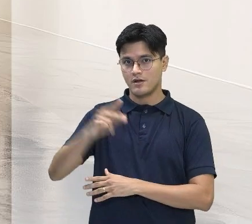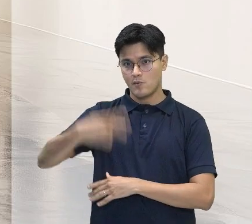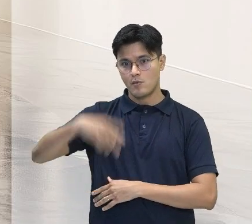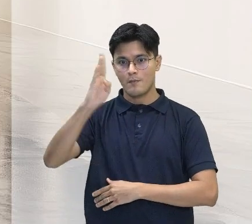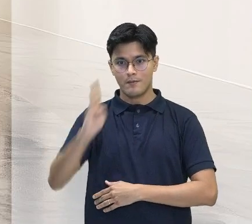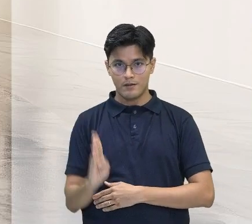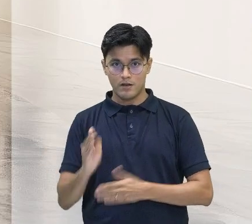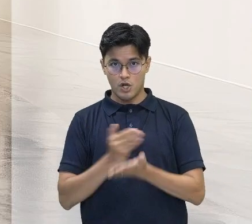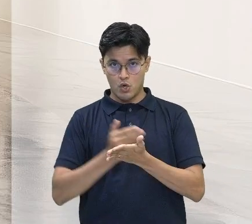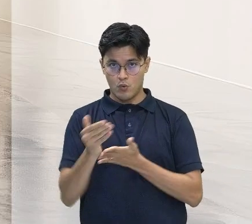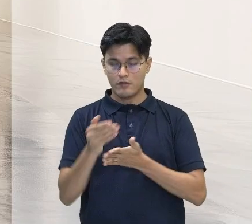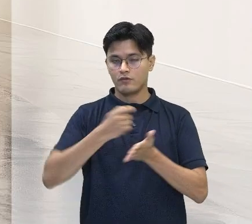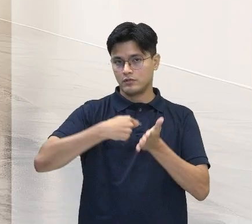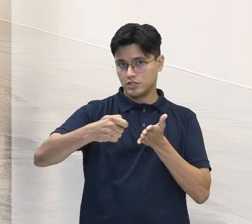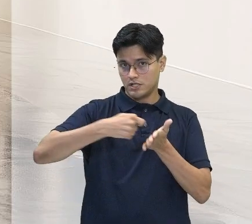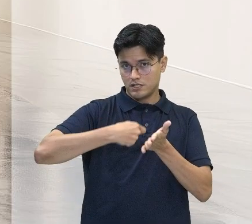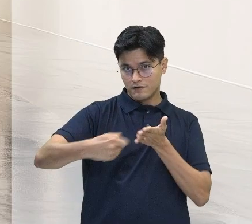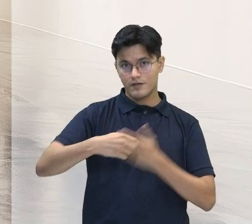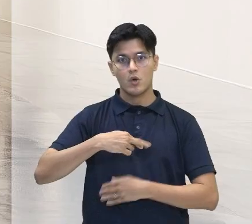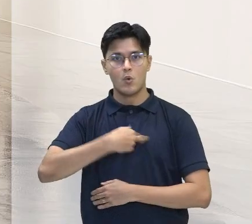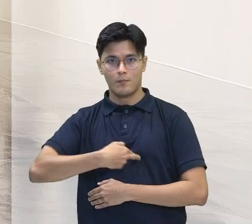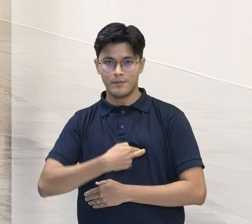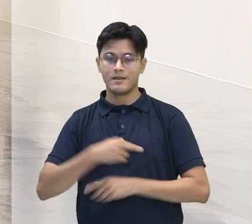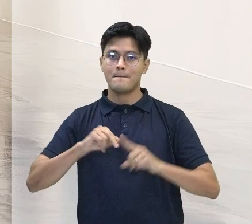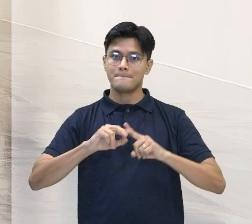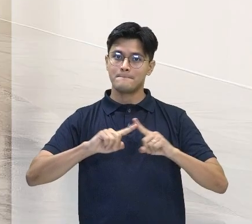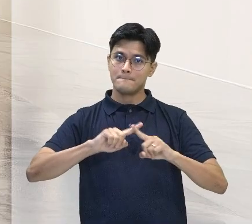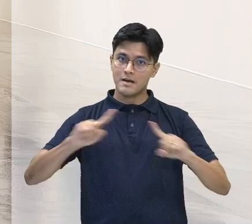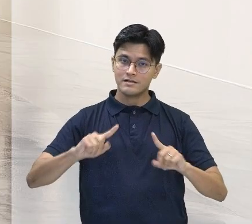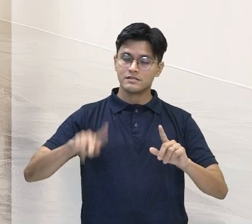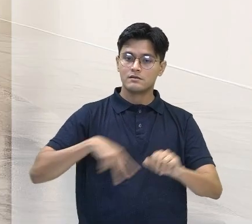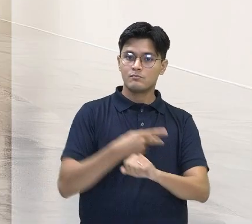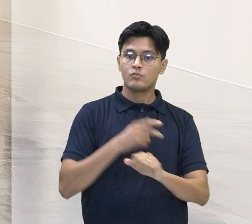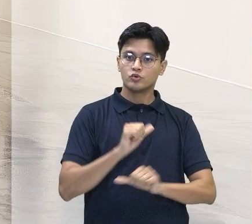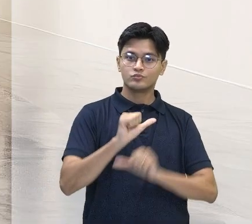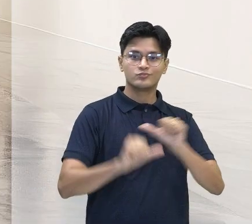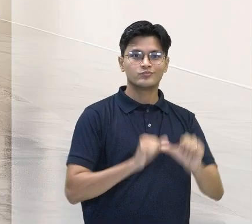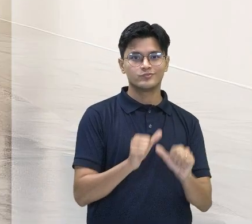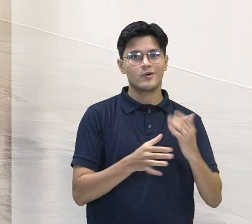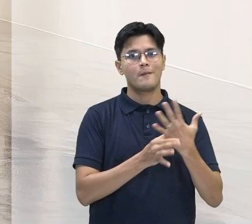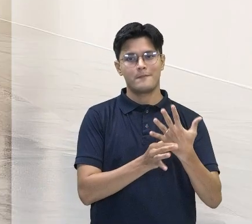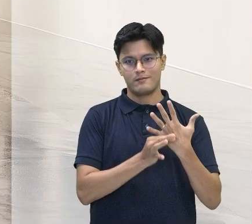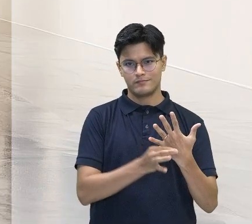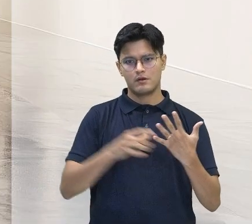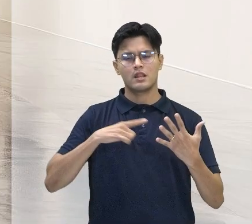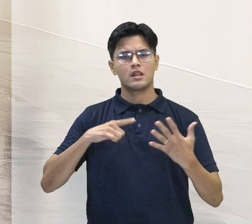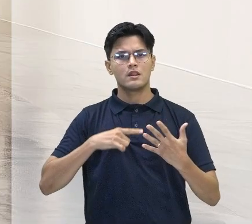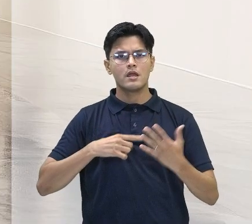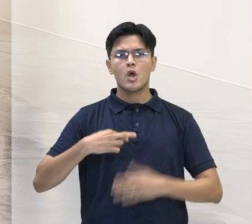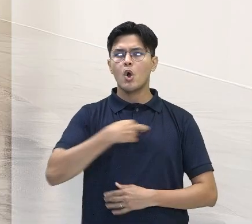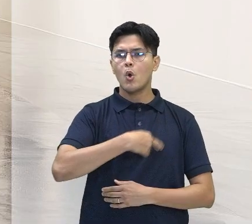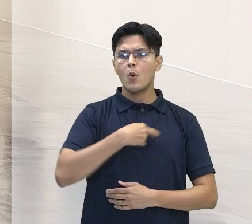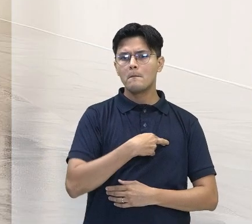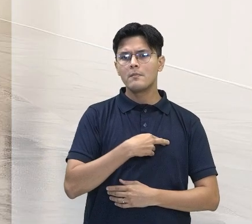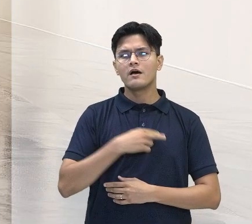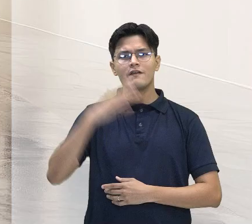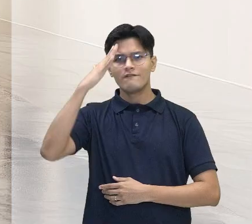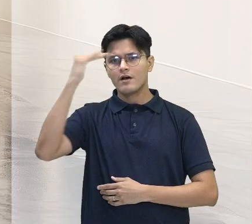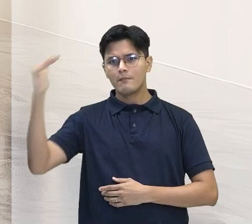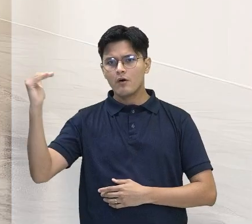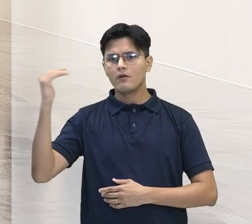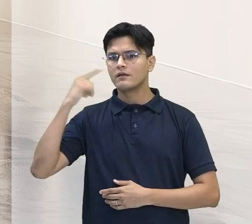no realismo, com romances como Memórias Póstumas de Brás Cubas, 1881, Quincas